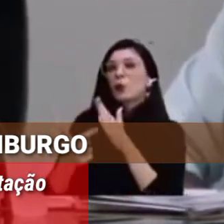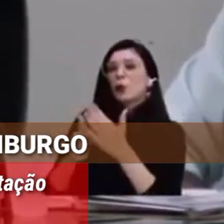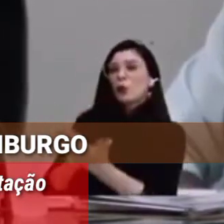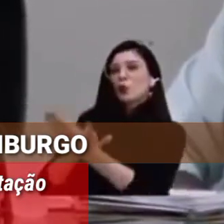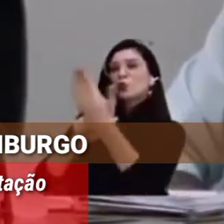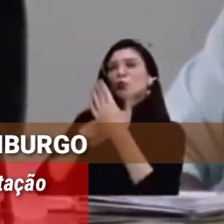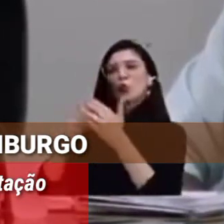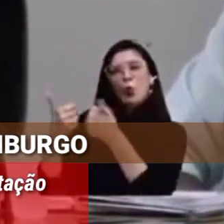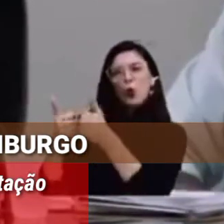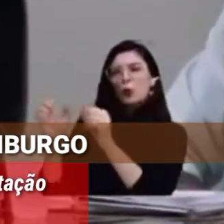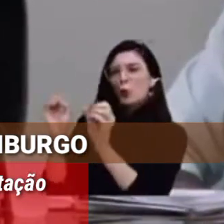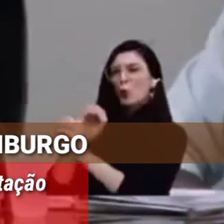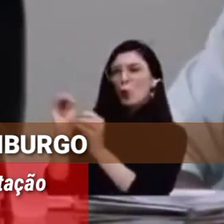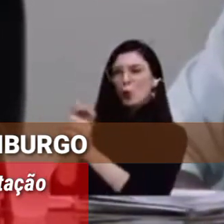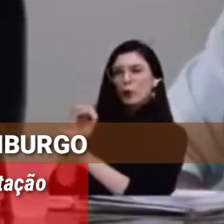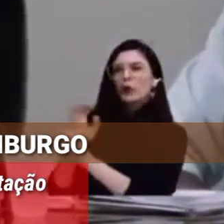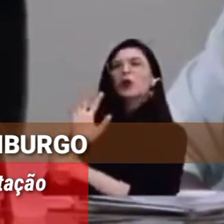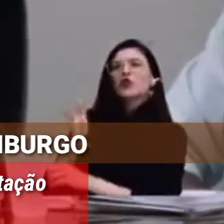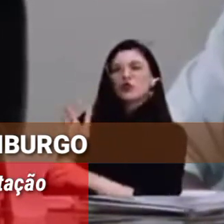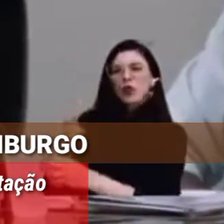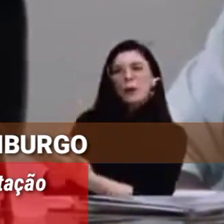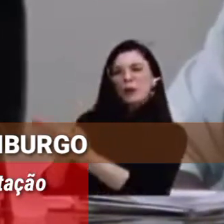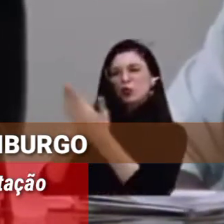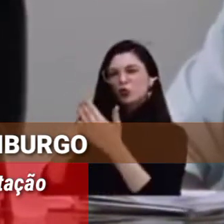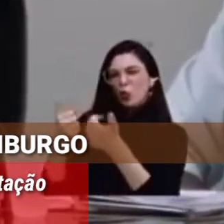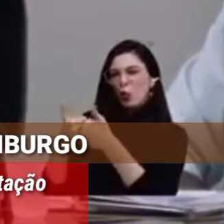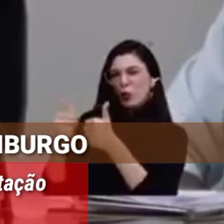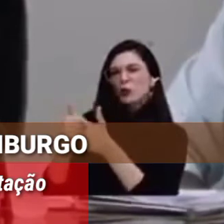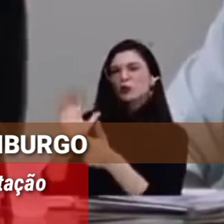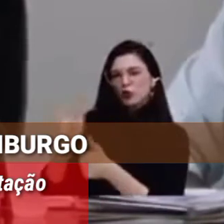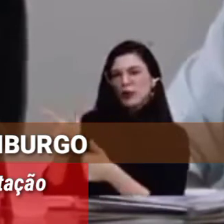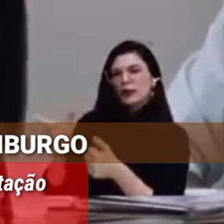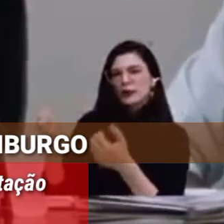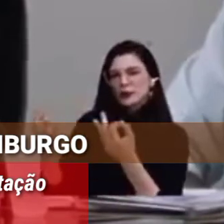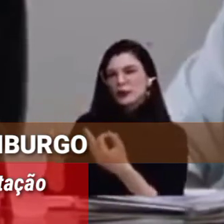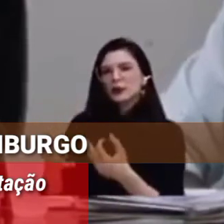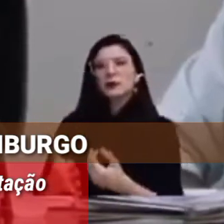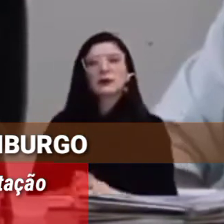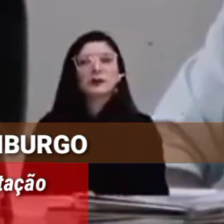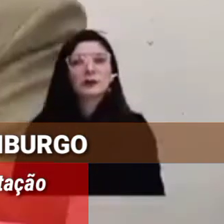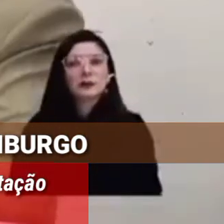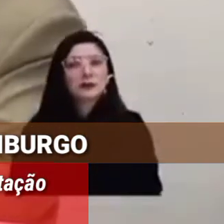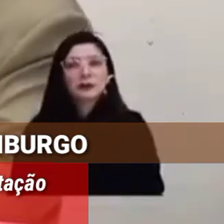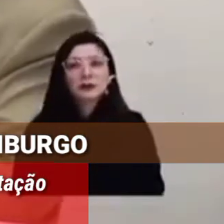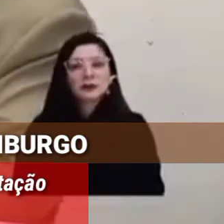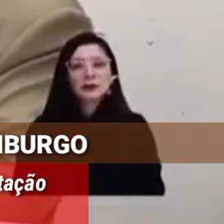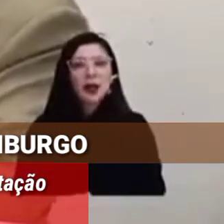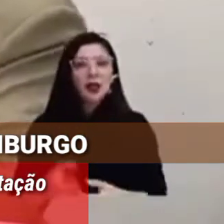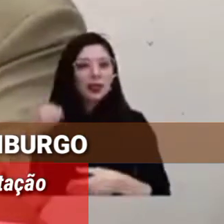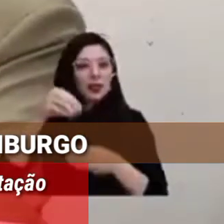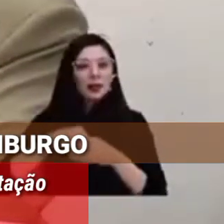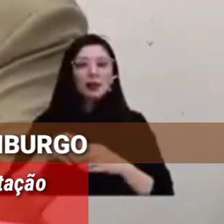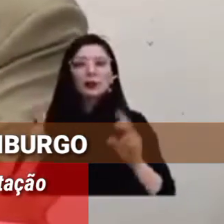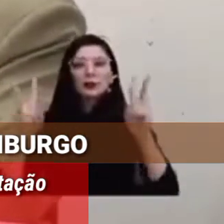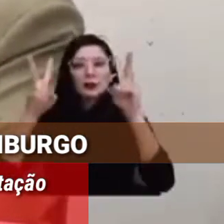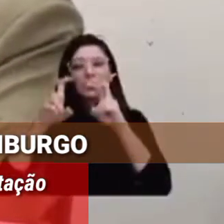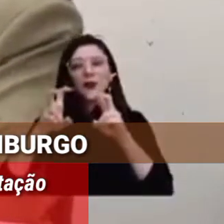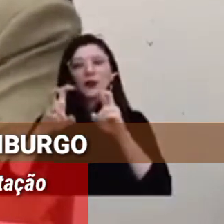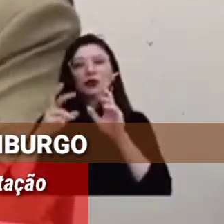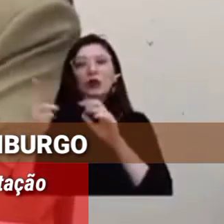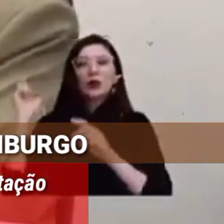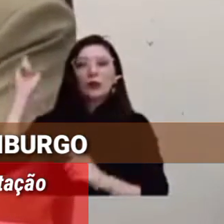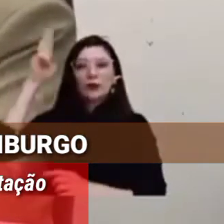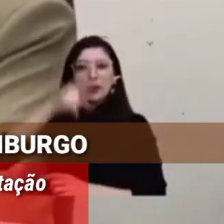Existe alguma apresentação? As empresas apresentou os ônibus que vão trazer para a cidade, local? Eu estou dentro do termo de referência. O